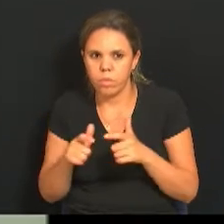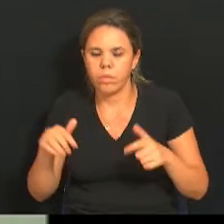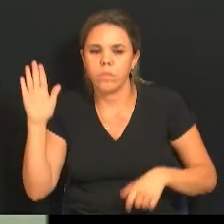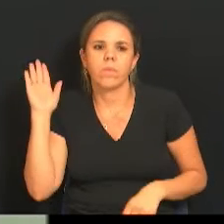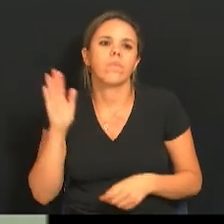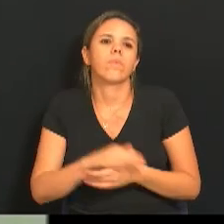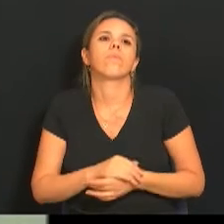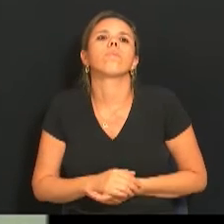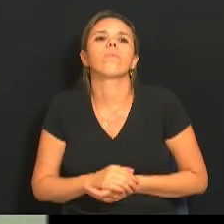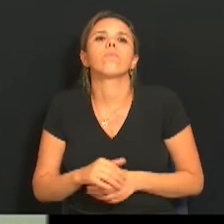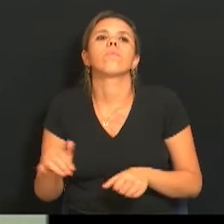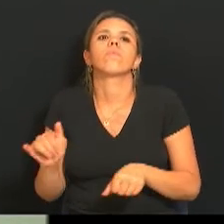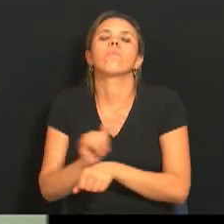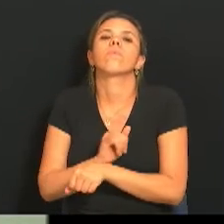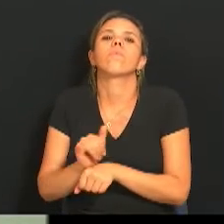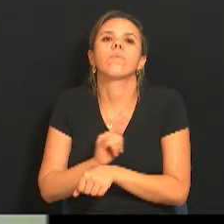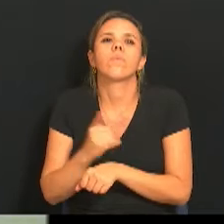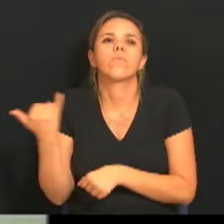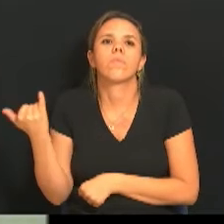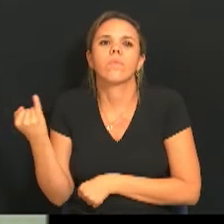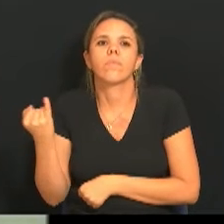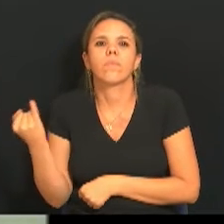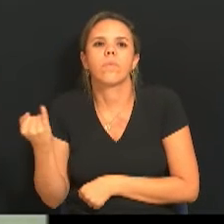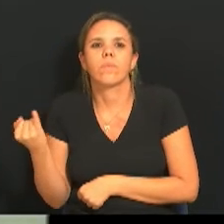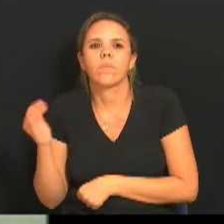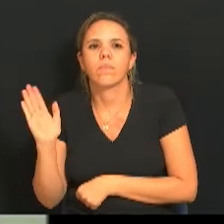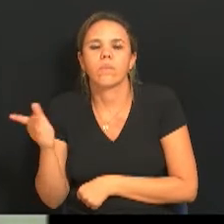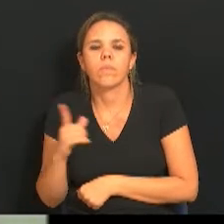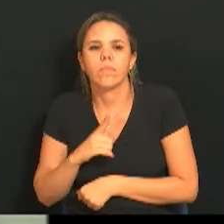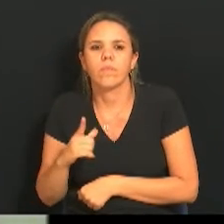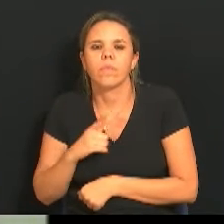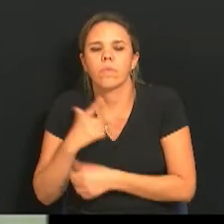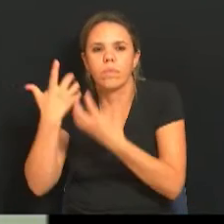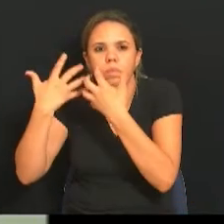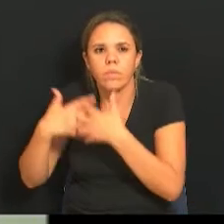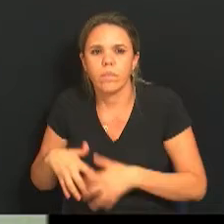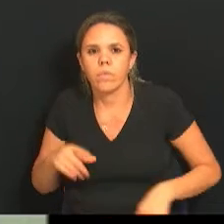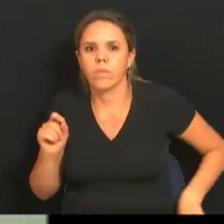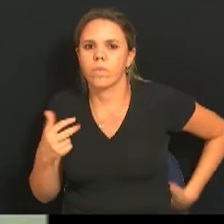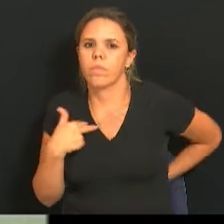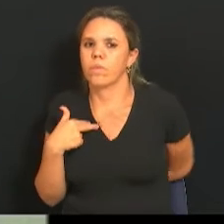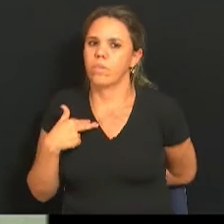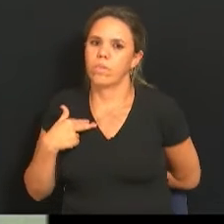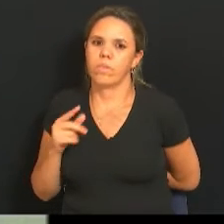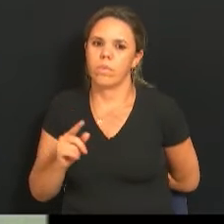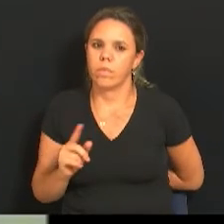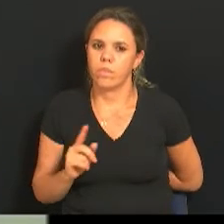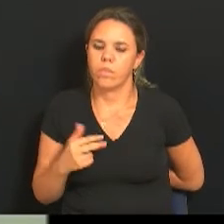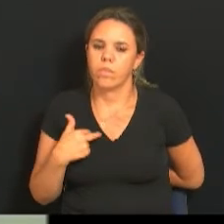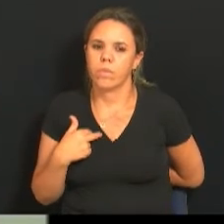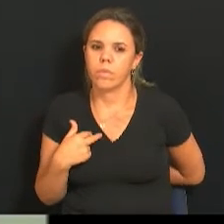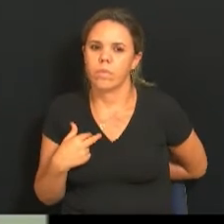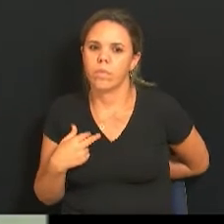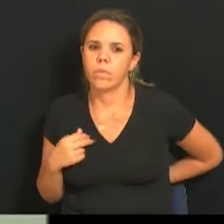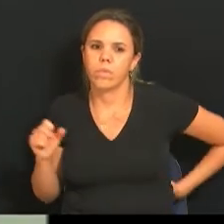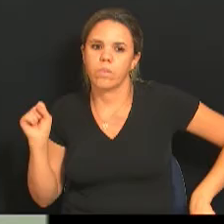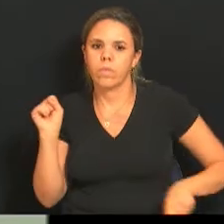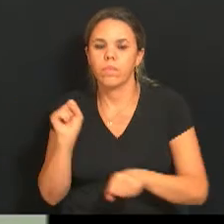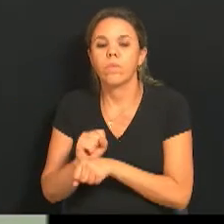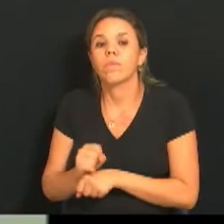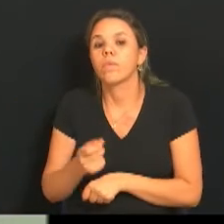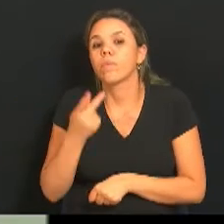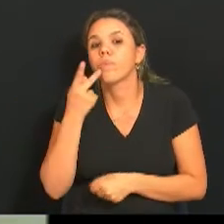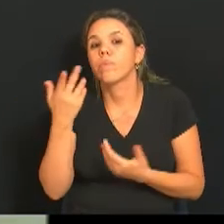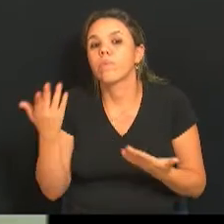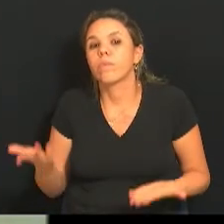fazer estratégias importantes, isso já tem sido muito pensado, mas a gente não pode parar. O senhor falou, não lembro quem de